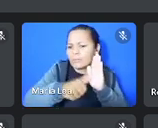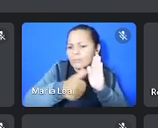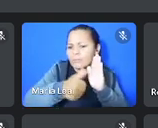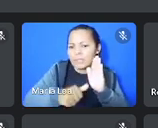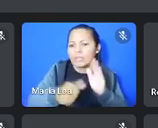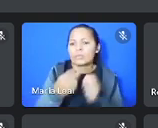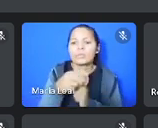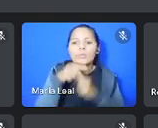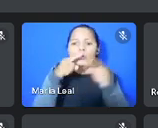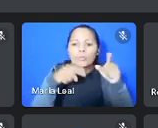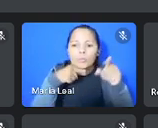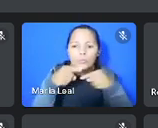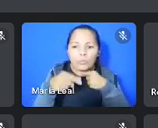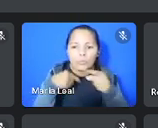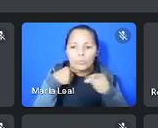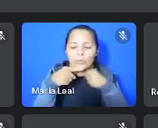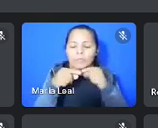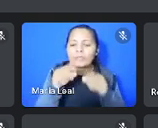trazendo dúvidas,